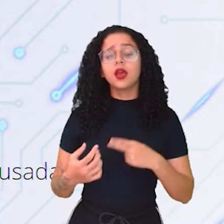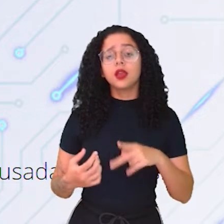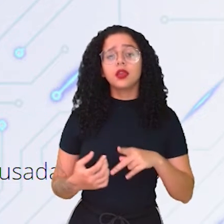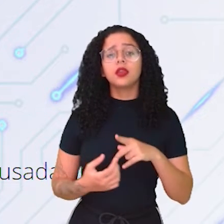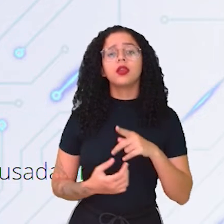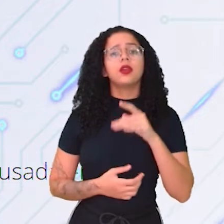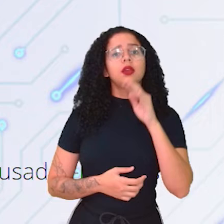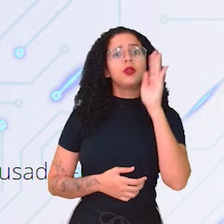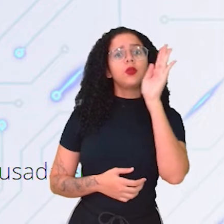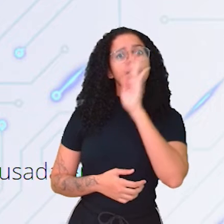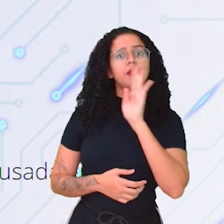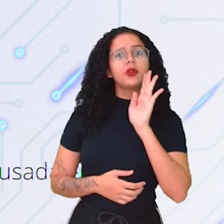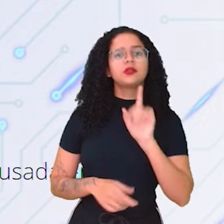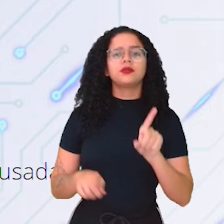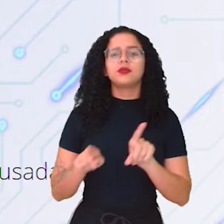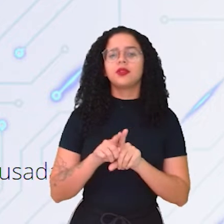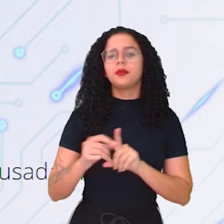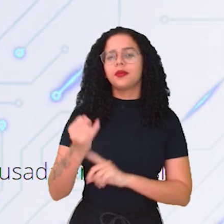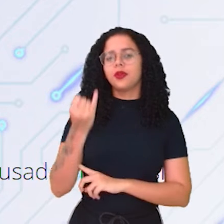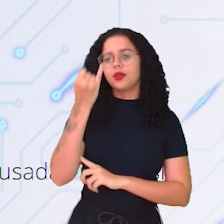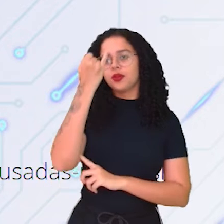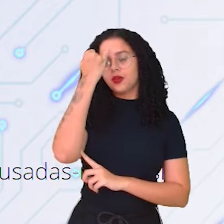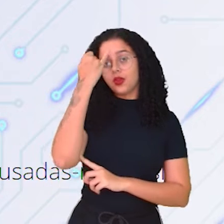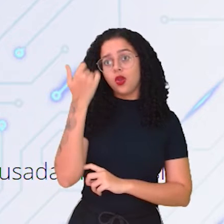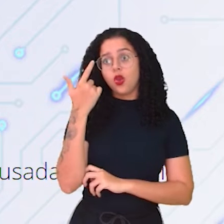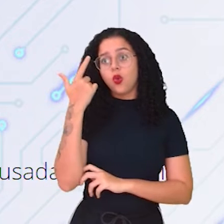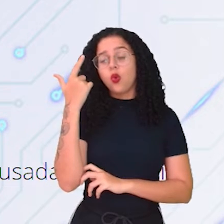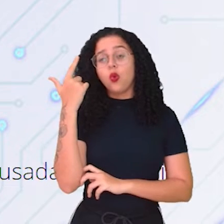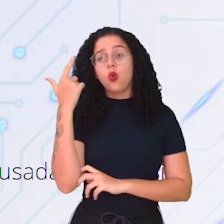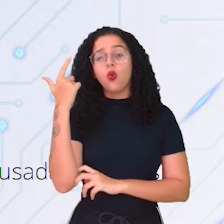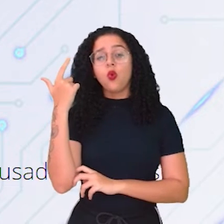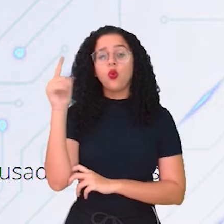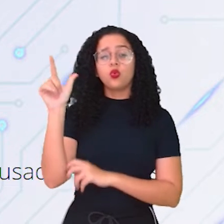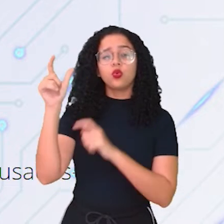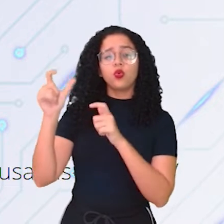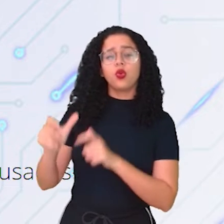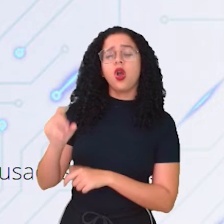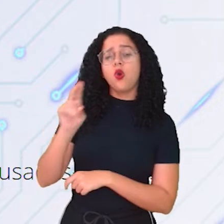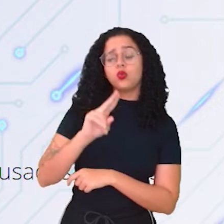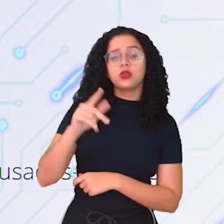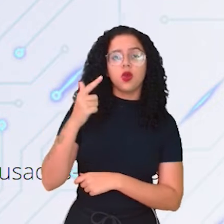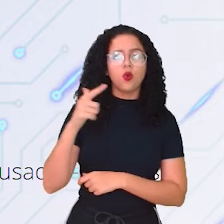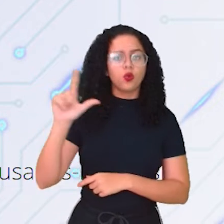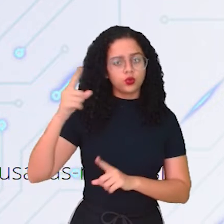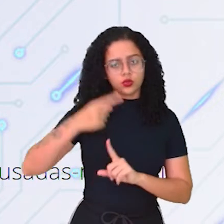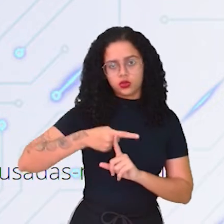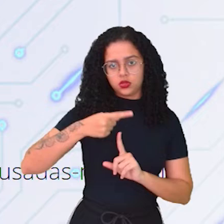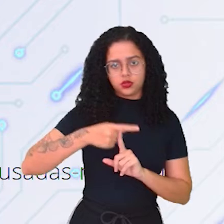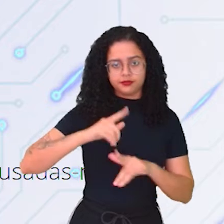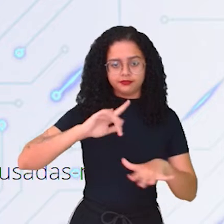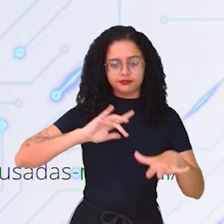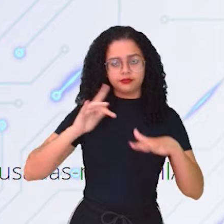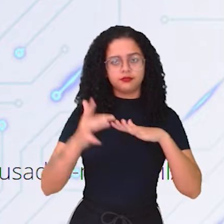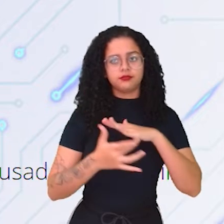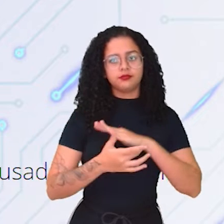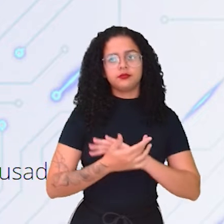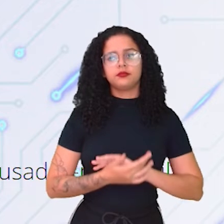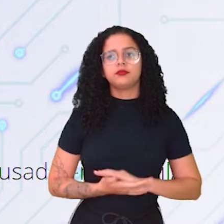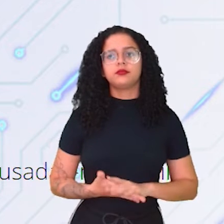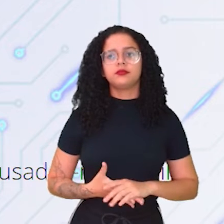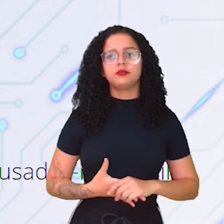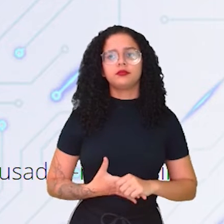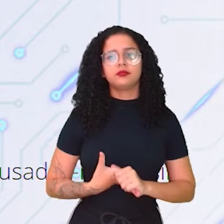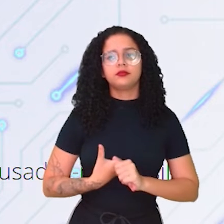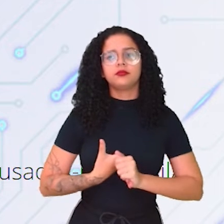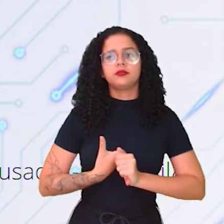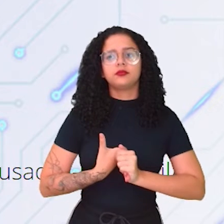Índia, né? O restante do mundo usa outros tipos de redes sociais, no caso aí dessa